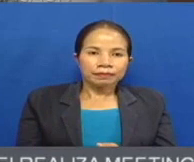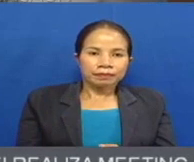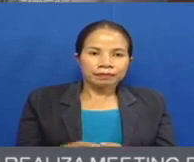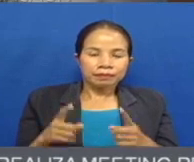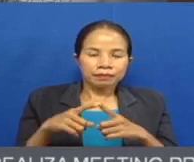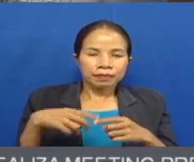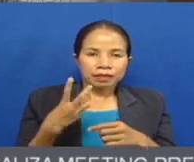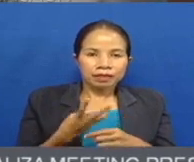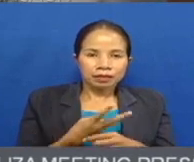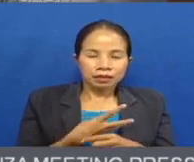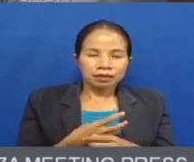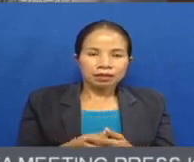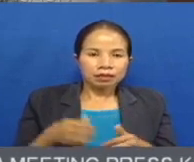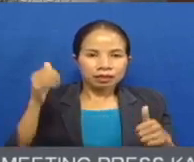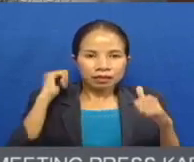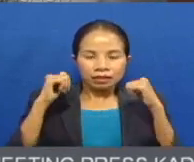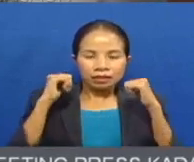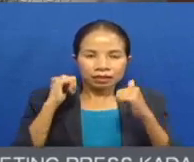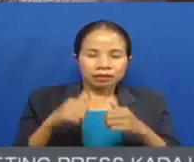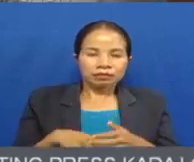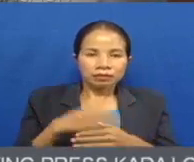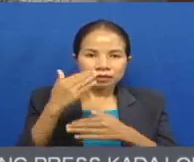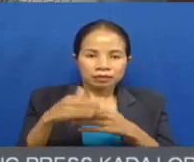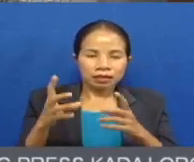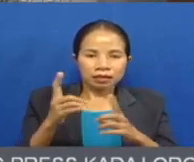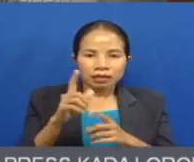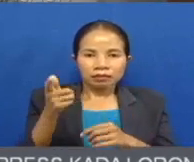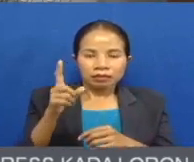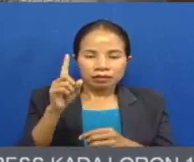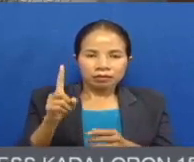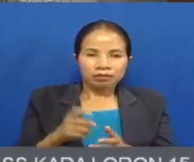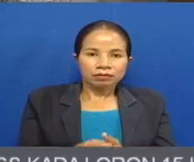para atividades de semana dia 21.